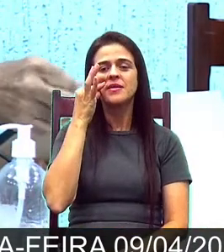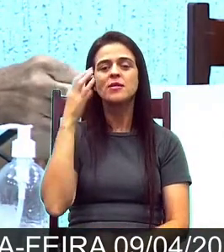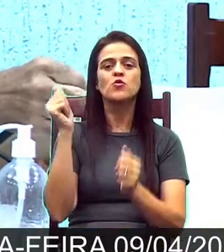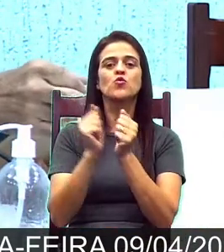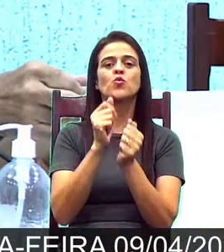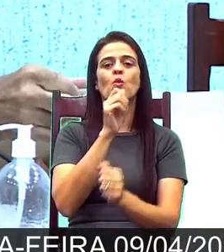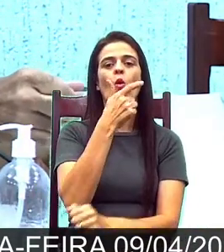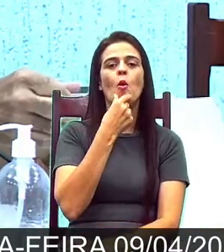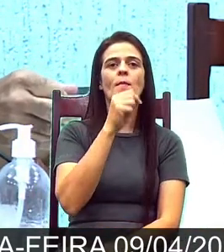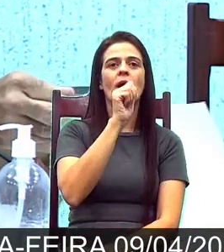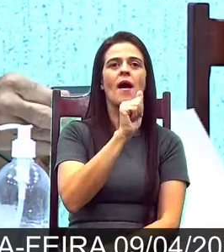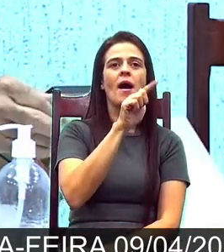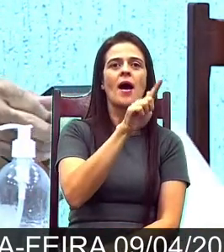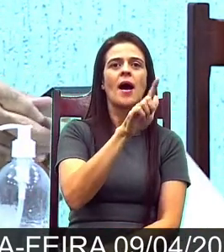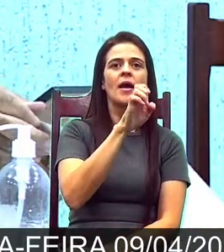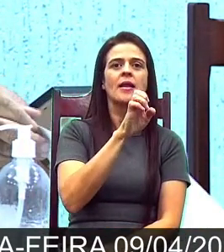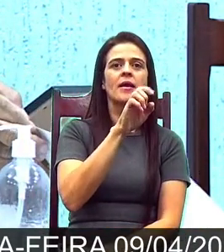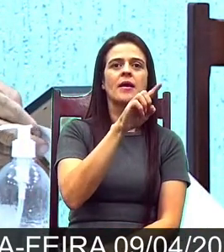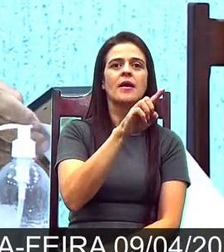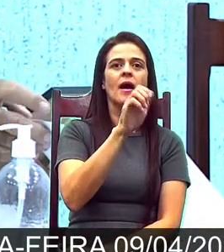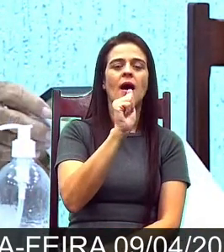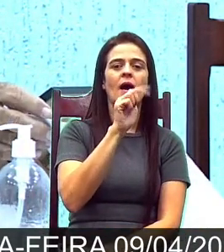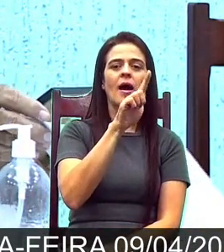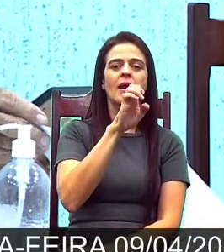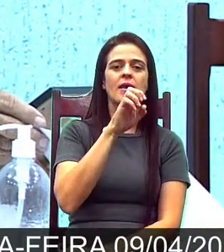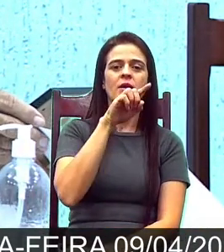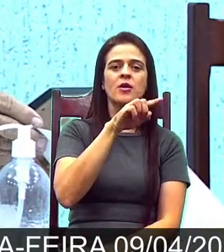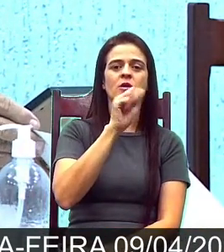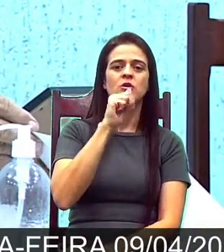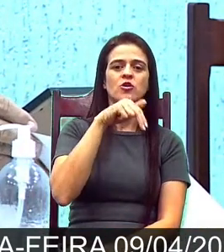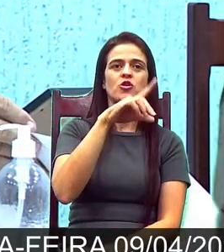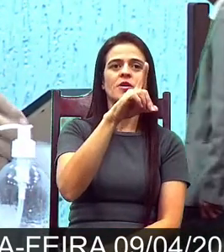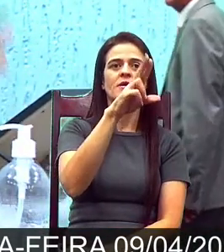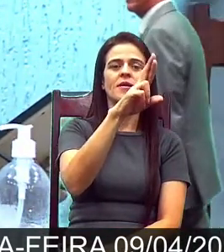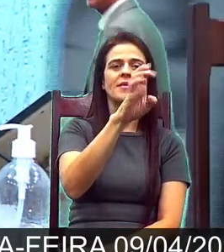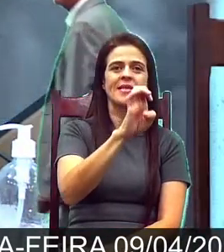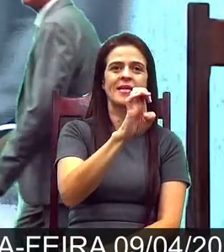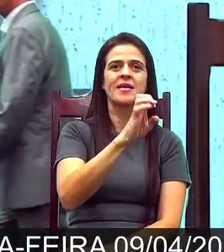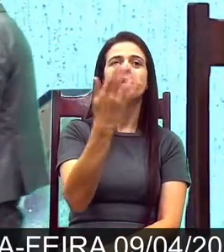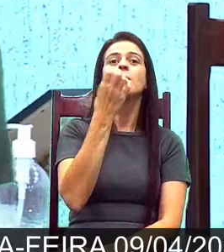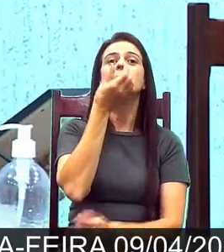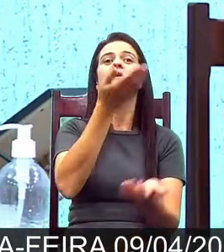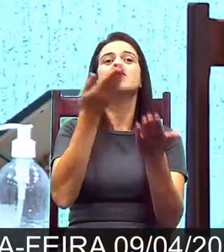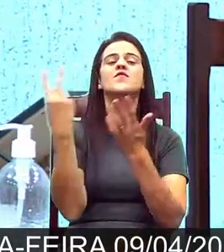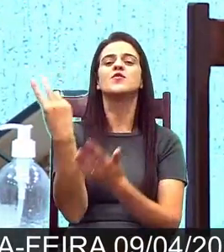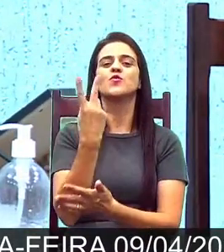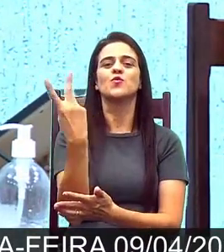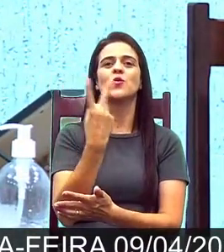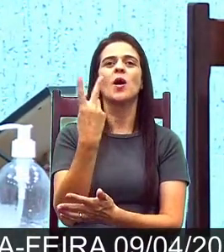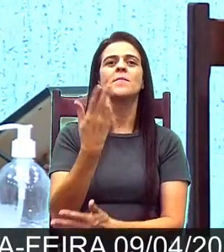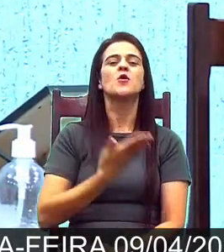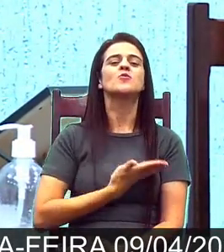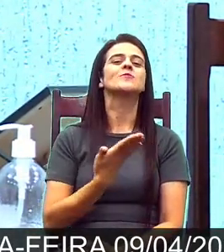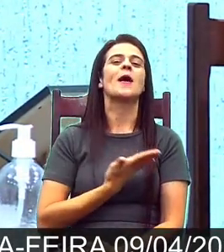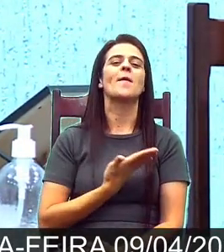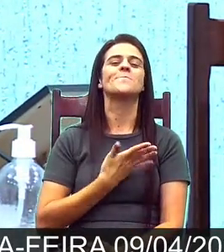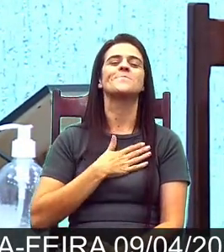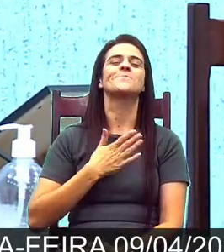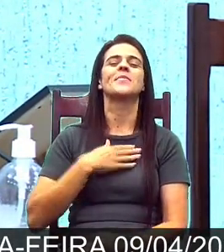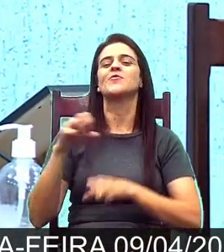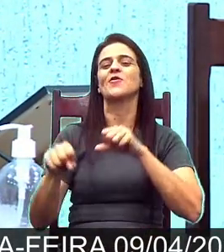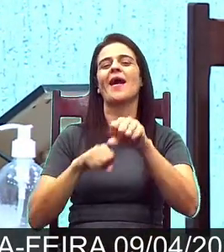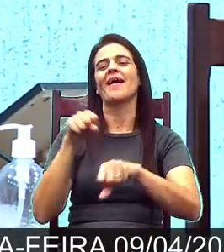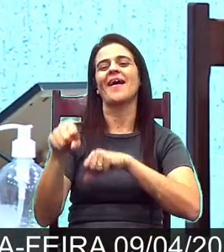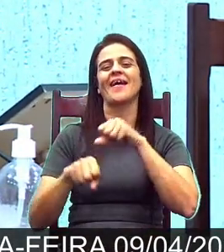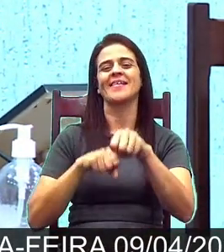né? O Alexandre está aí, tem mais outro jovem. Seja bem-vindo, meus colegas ciclistas de